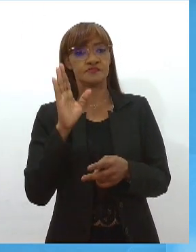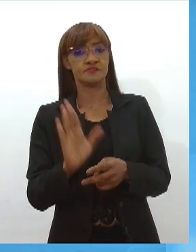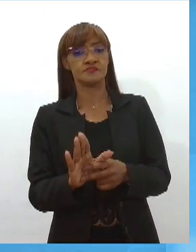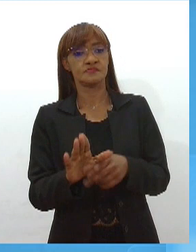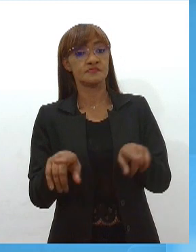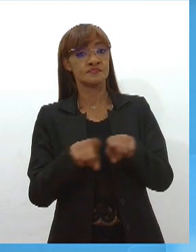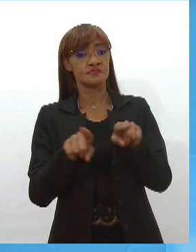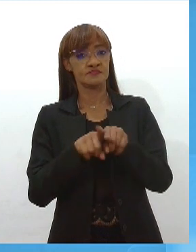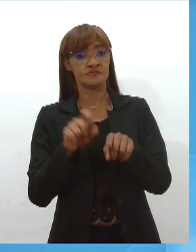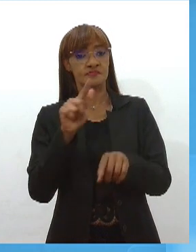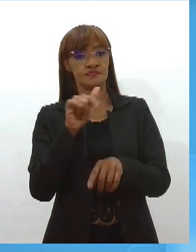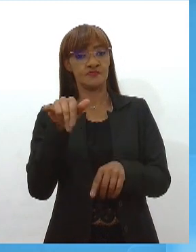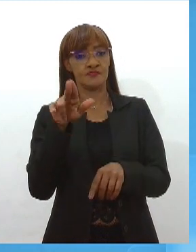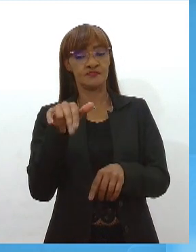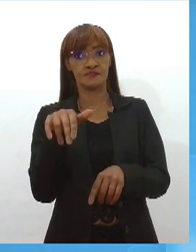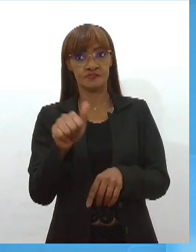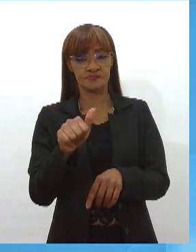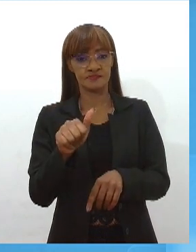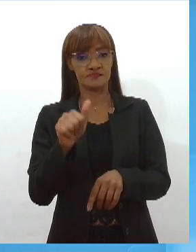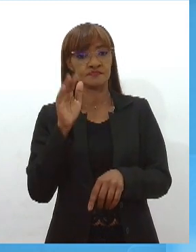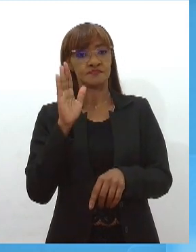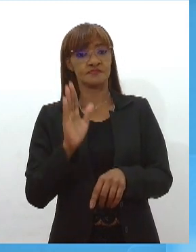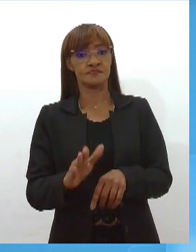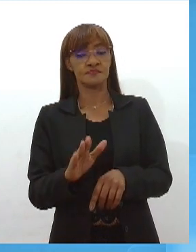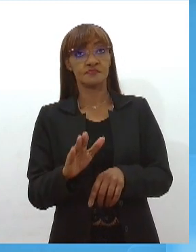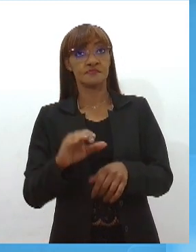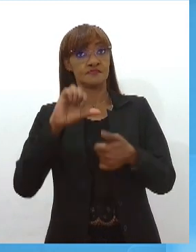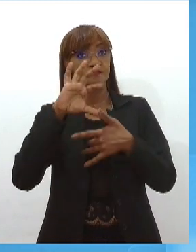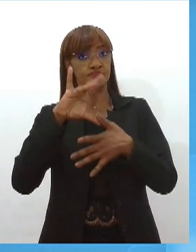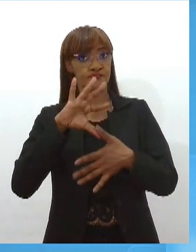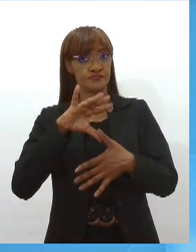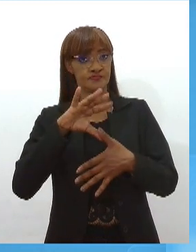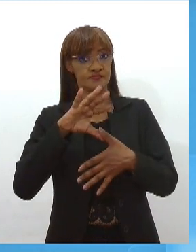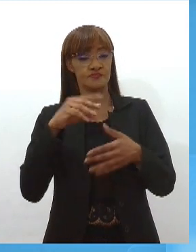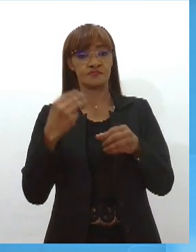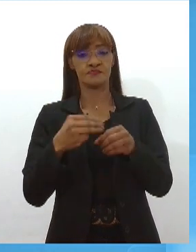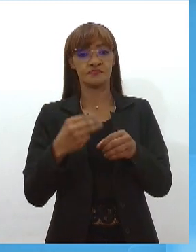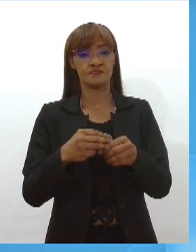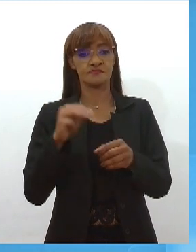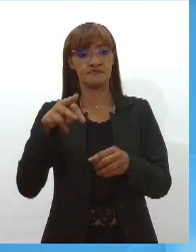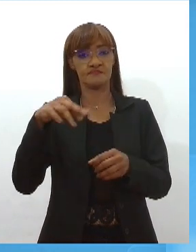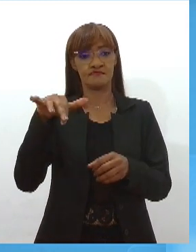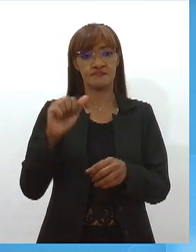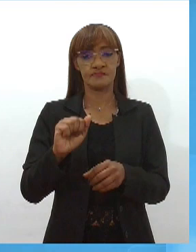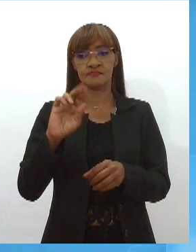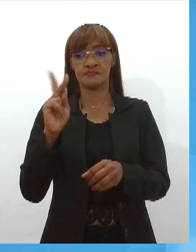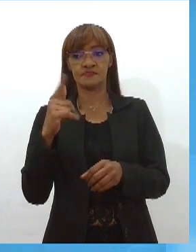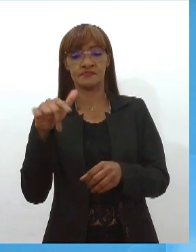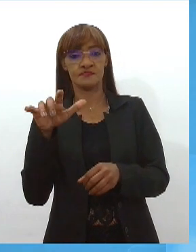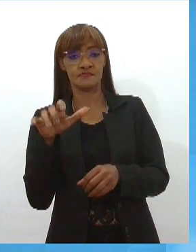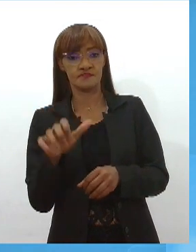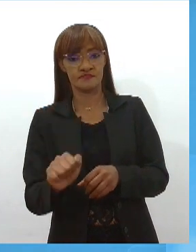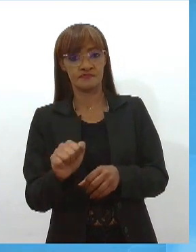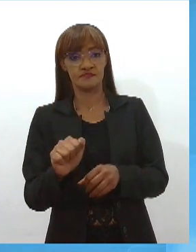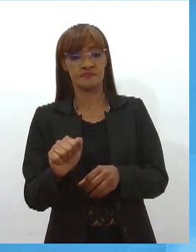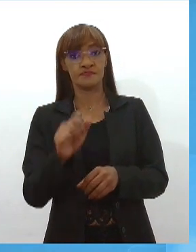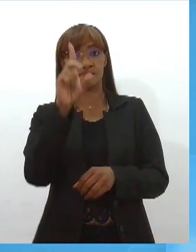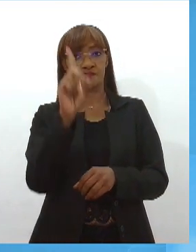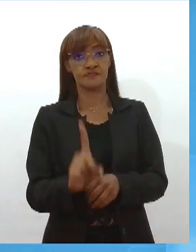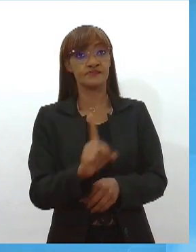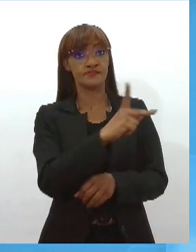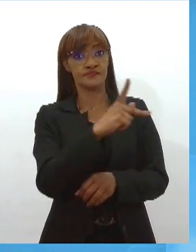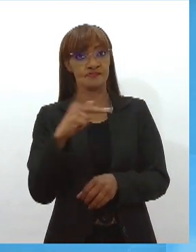de Oliveira Silva Cacho, de Nossa Senhora da Glória, Maria Clara Prado Ribeiro Hollenberg, de Divina Pastora,